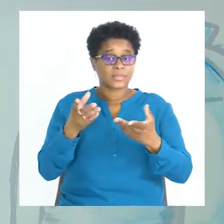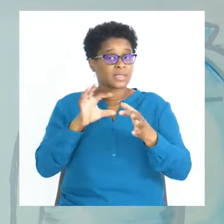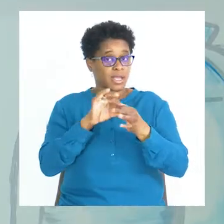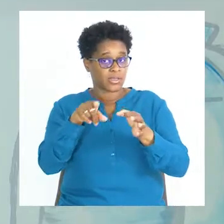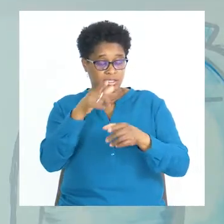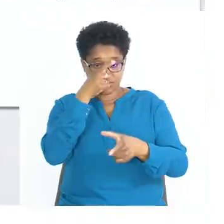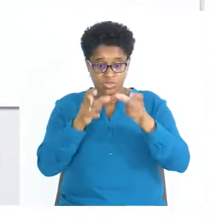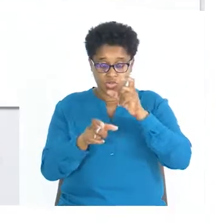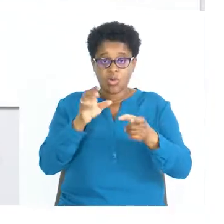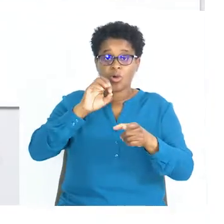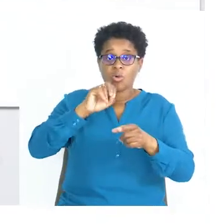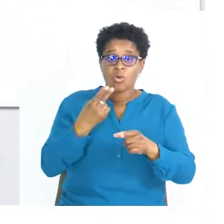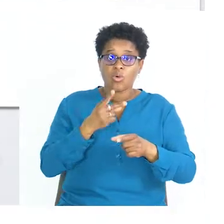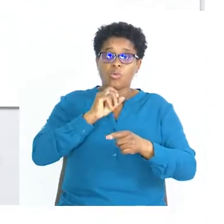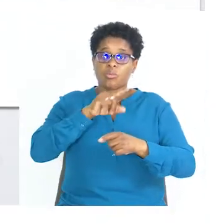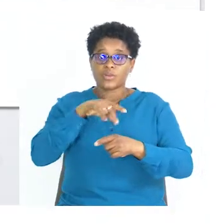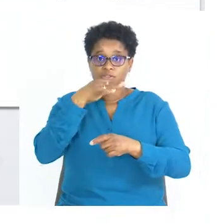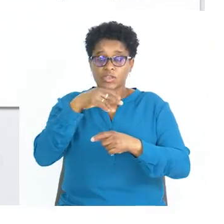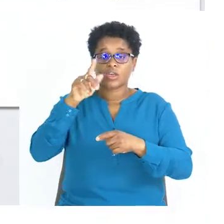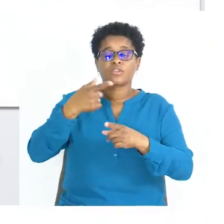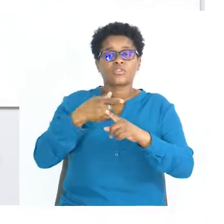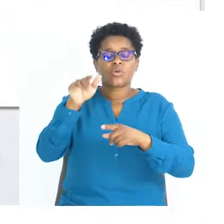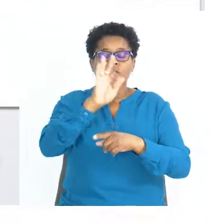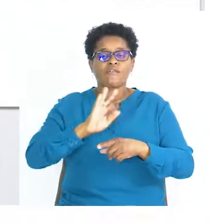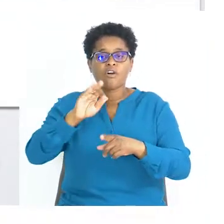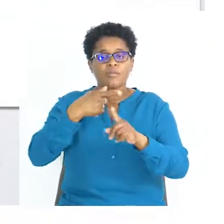a essa pessoa. Ou então podes dizer de outra forma,